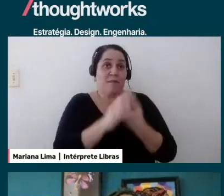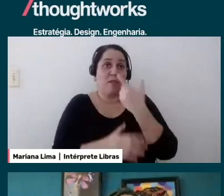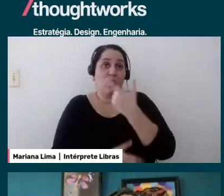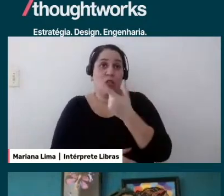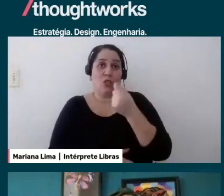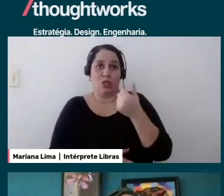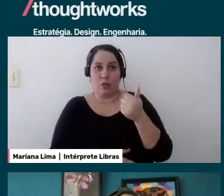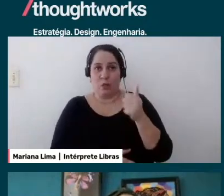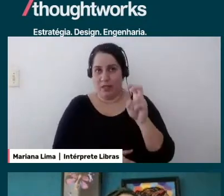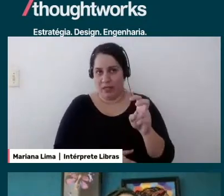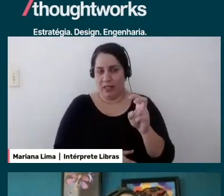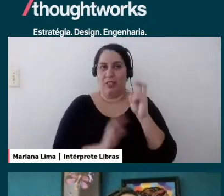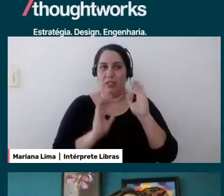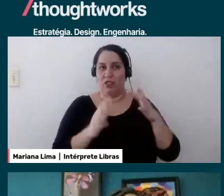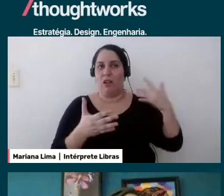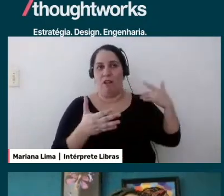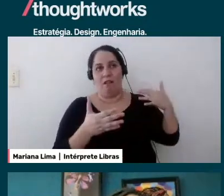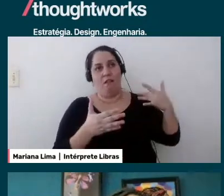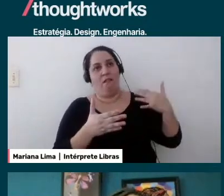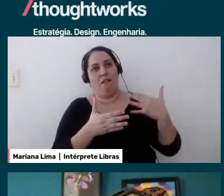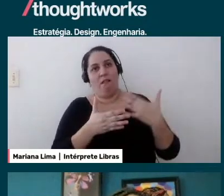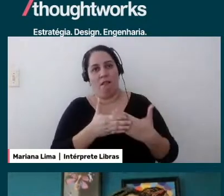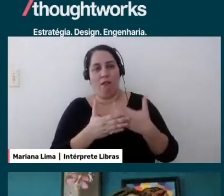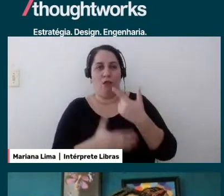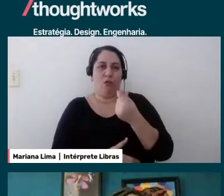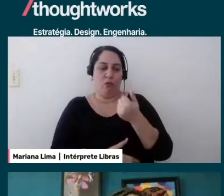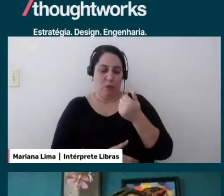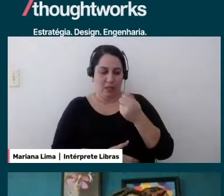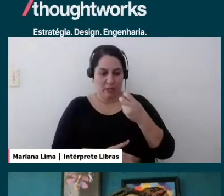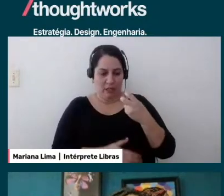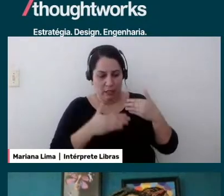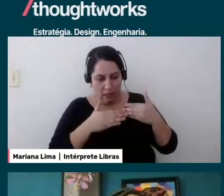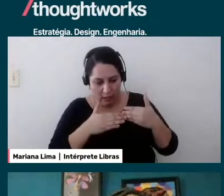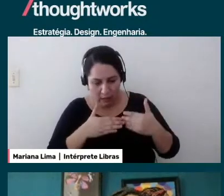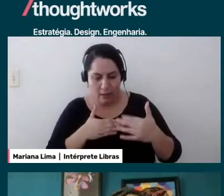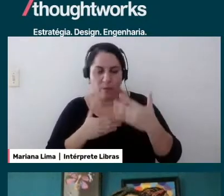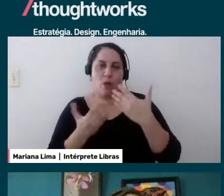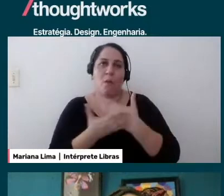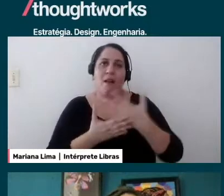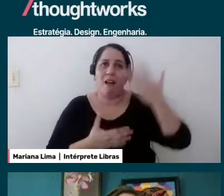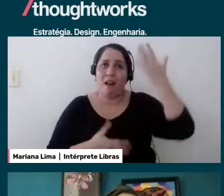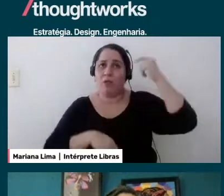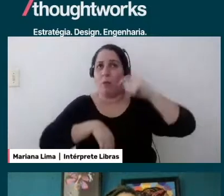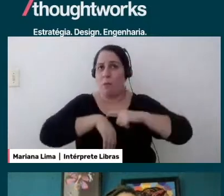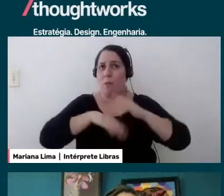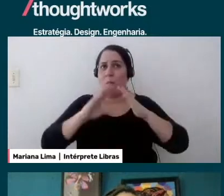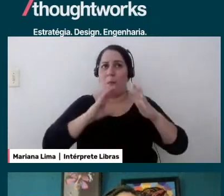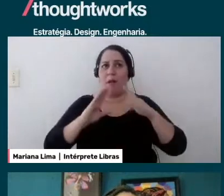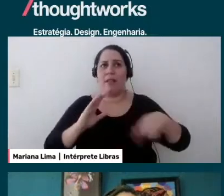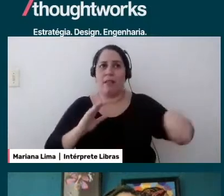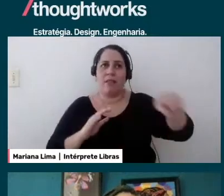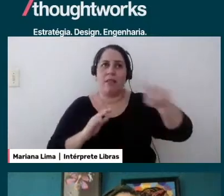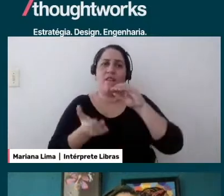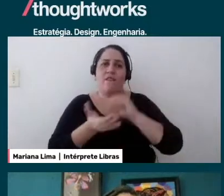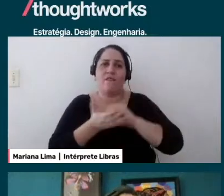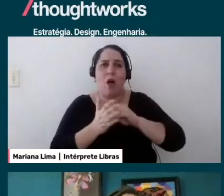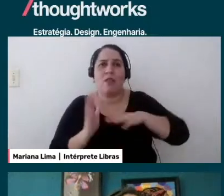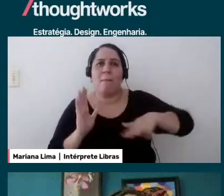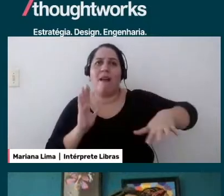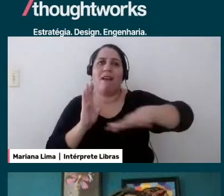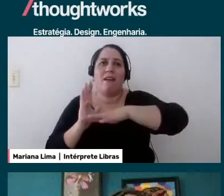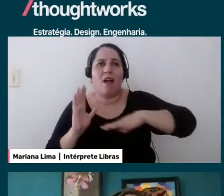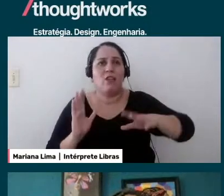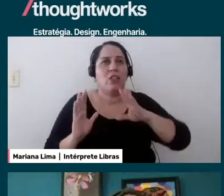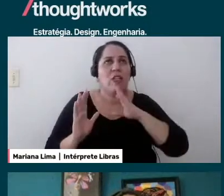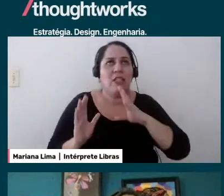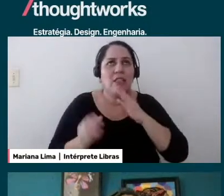história, uma caminhada aí, a gente não tinha ainda... nem o mercado, acho que ainda estava amadurecendo, né, em relação à diversidade, então, imagina,